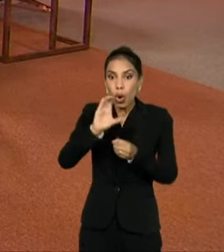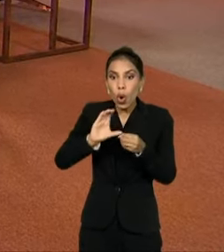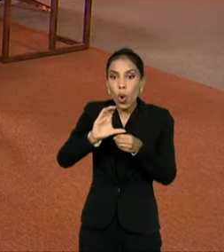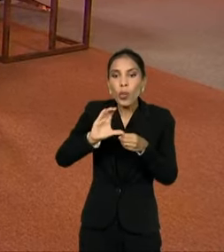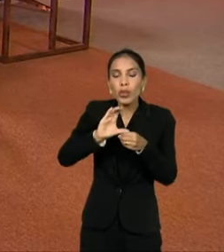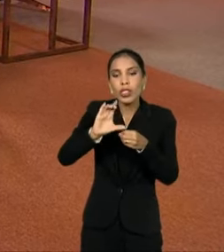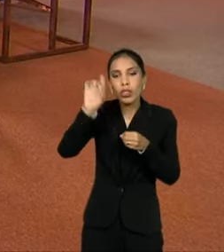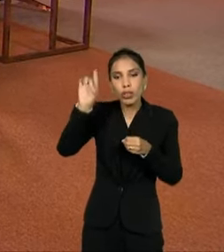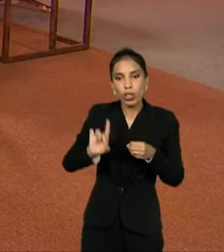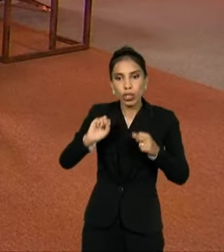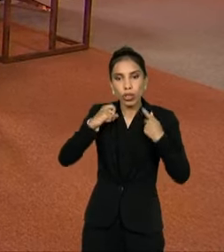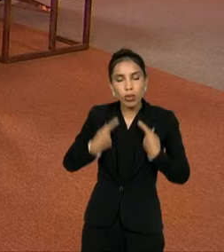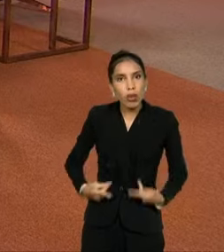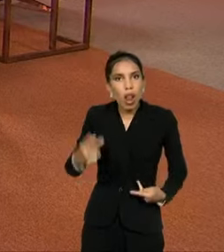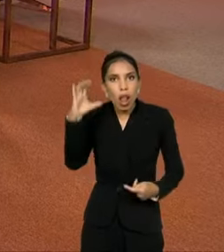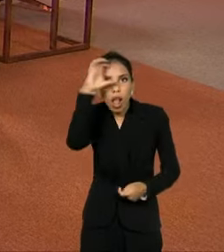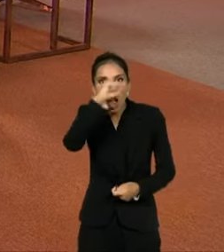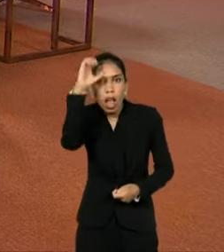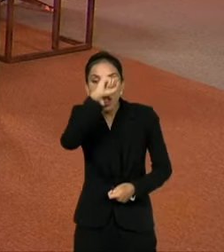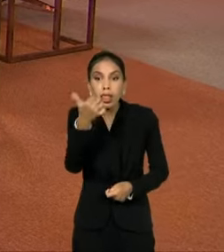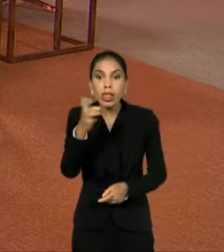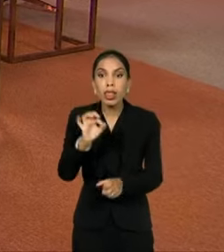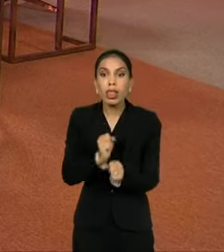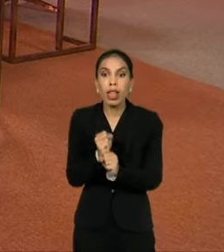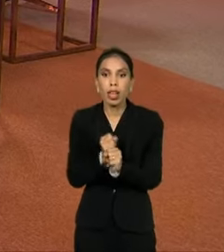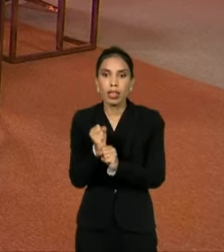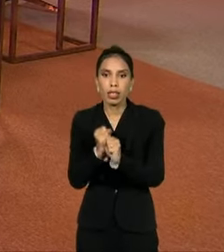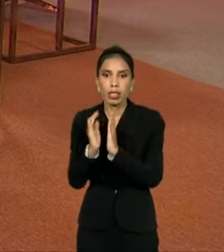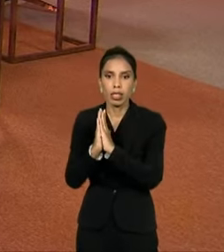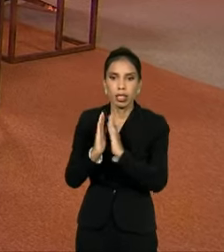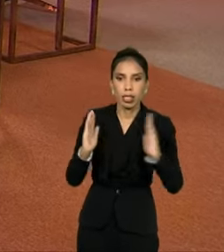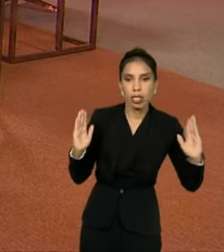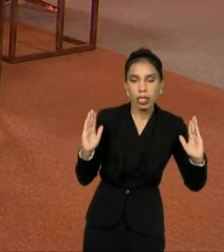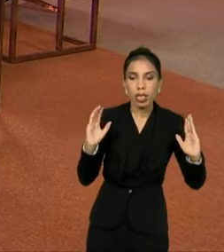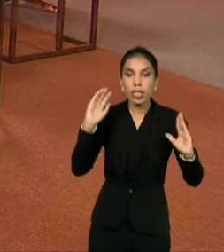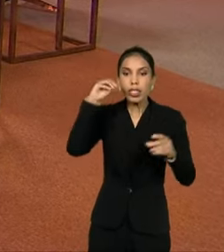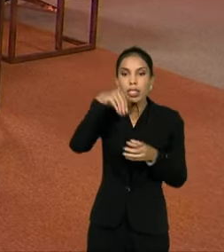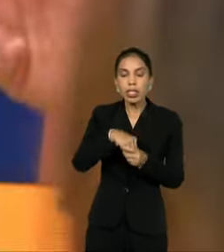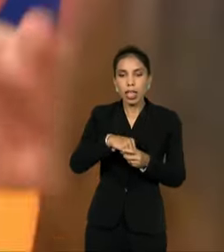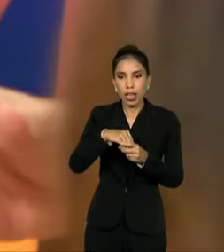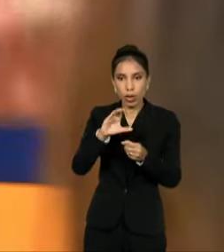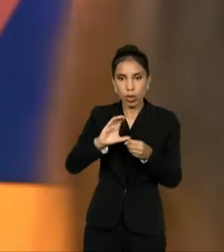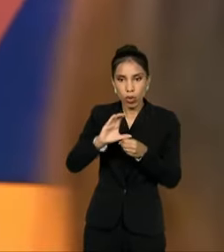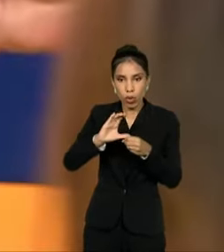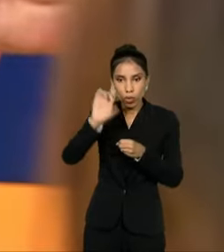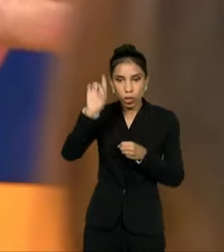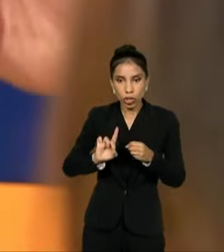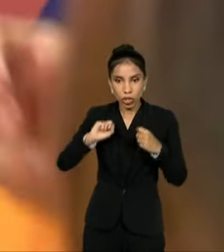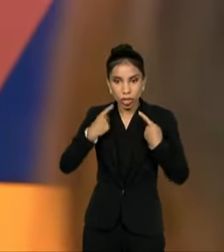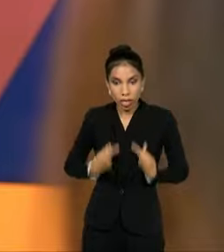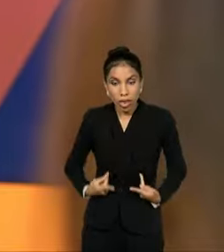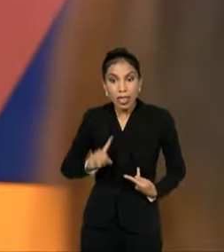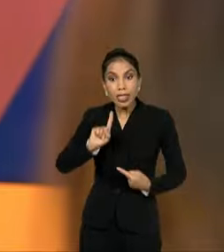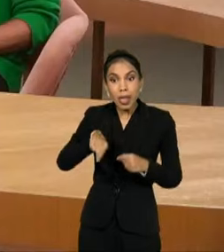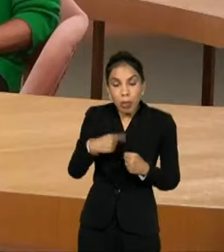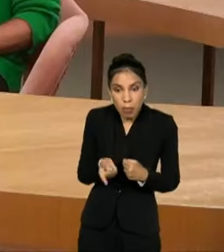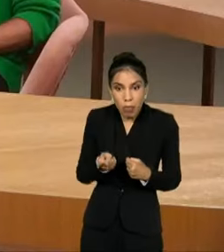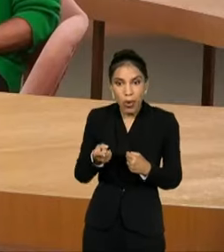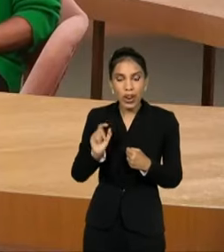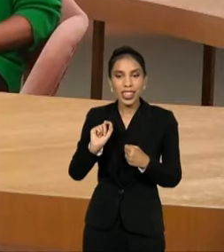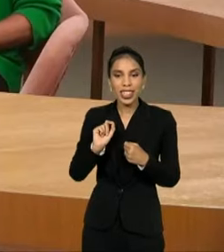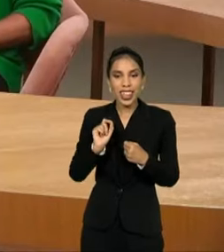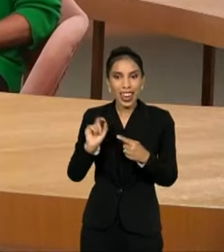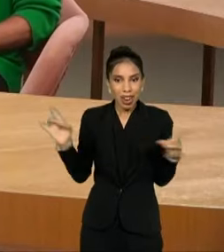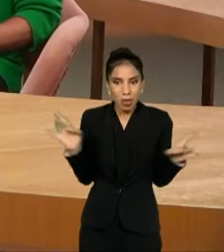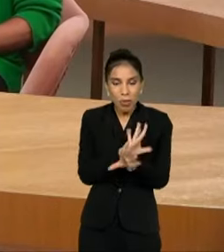grande escola da Marielle. Foram 10 anos onde a Marielle esteve dentro da Comissão de Direitos Humanos. Ela só sai dali eleita vereadora. Sim. E pronta